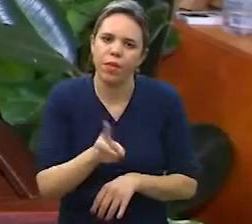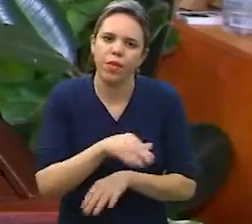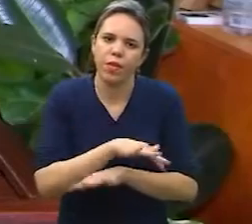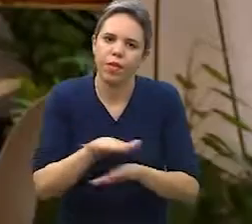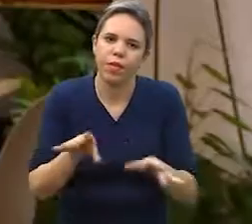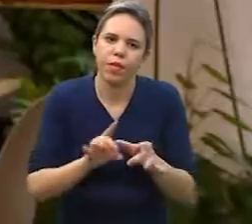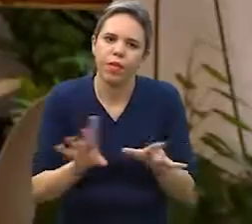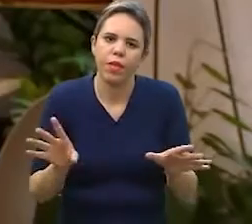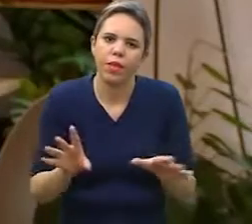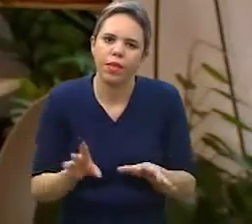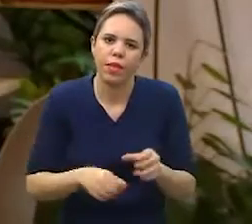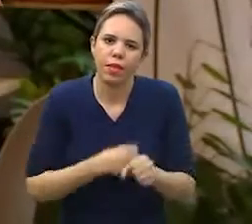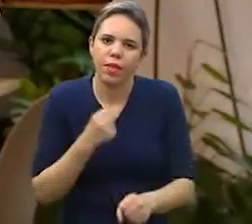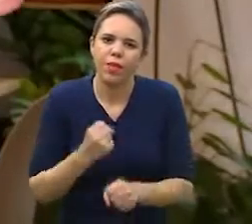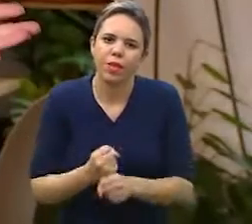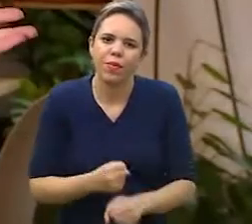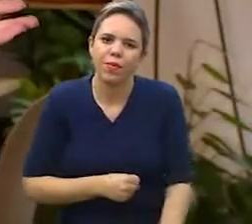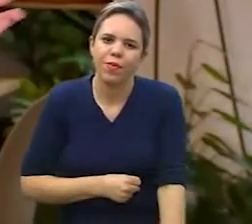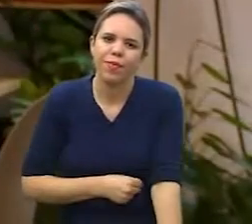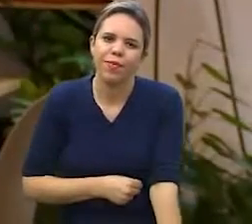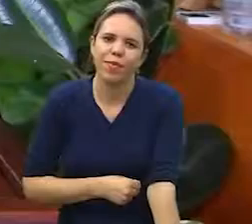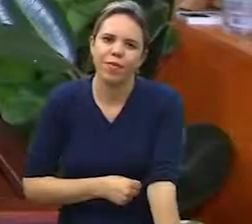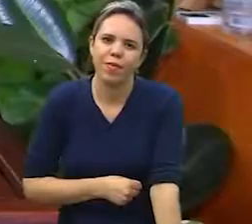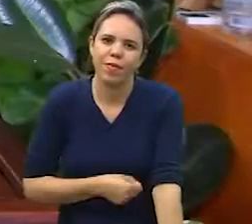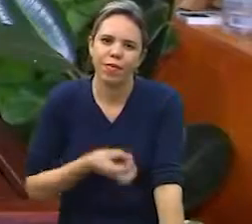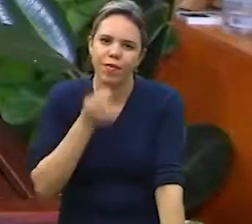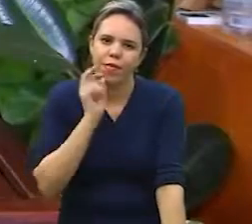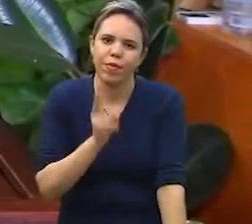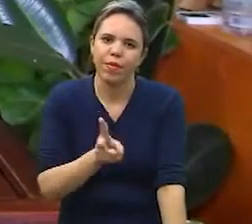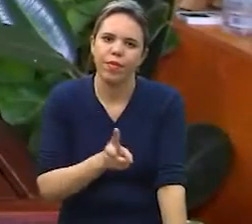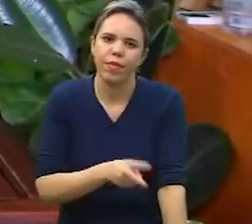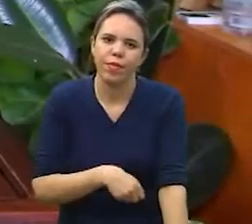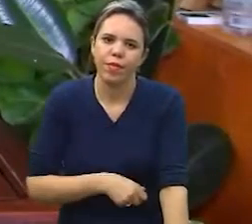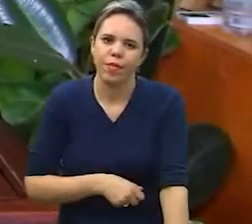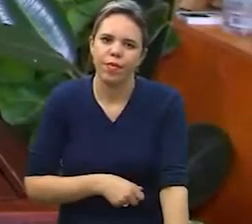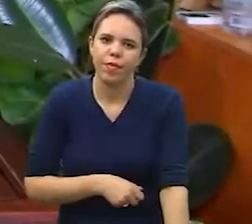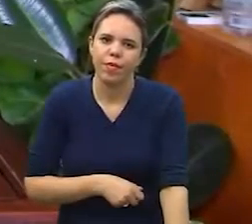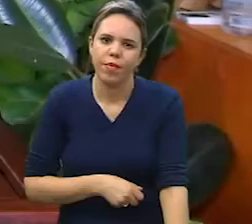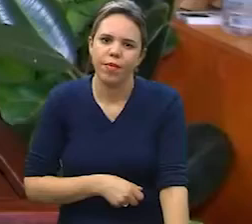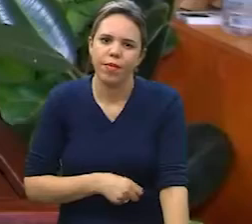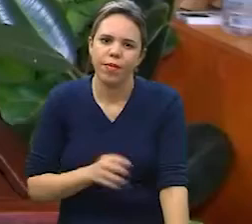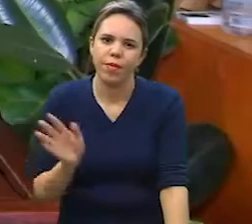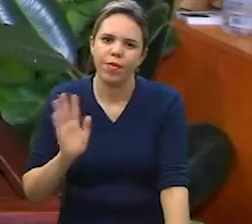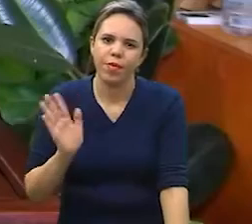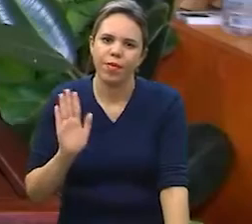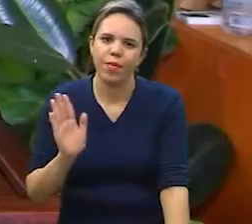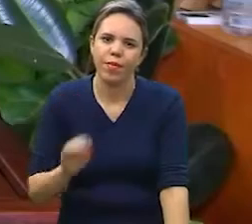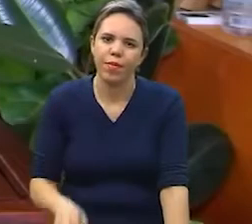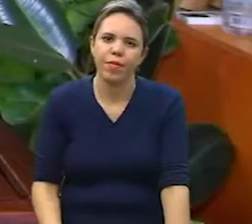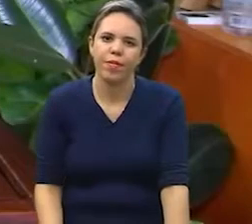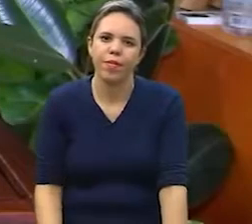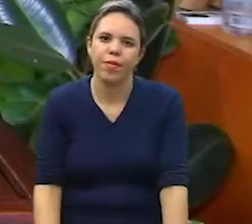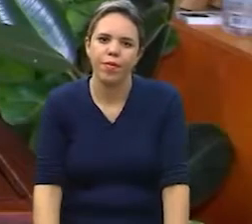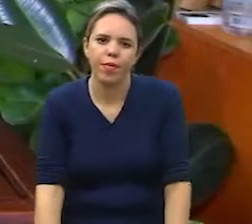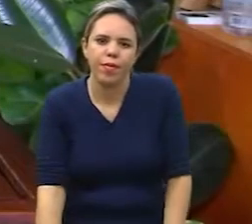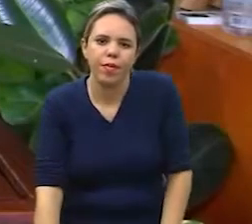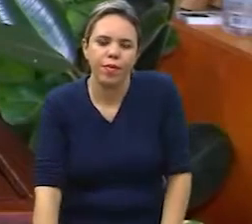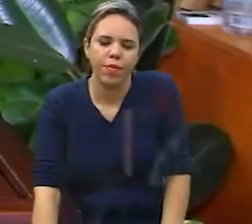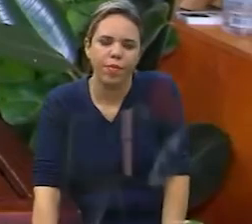não. Usa o ano inteiro. Café é bom sempre. O ano todo. Gente, até o próximo programa. Tchau, tchau. Tchau,